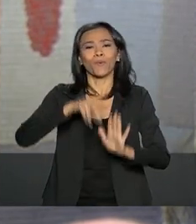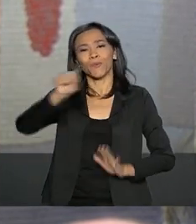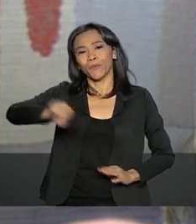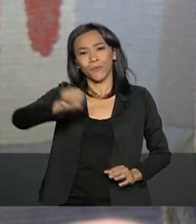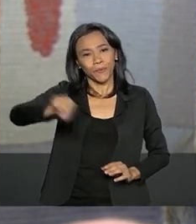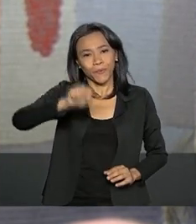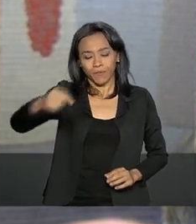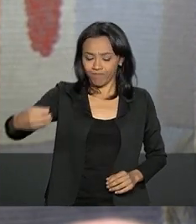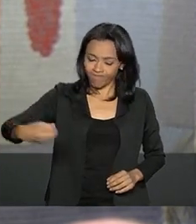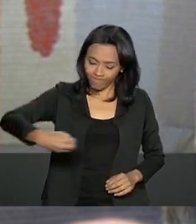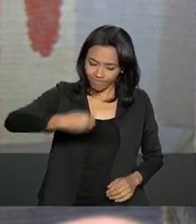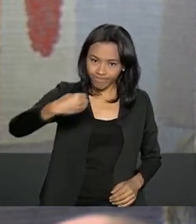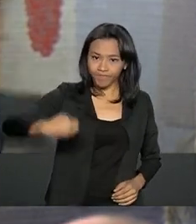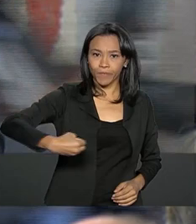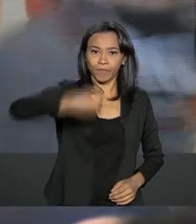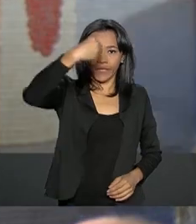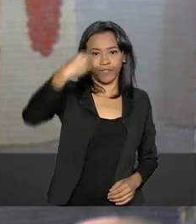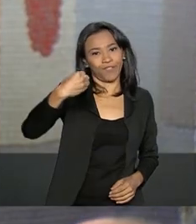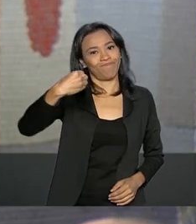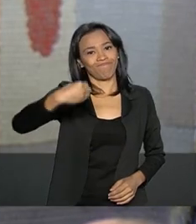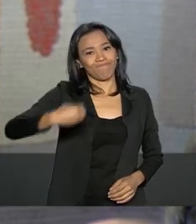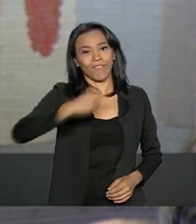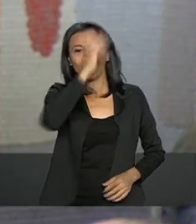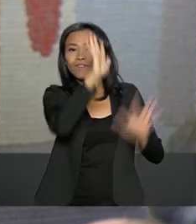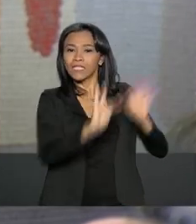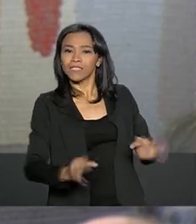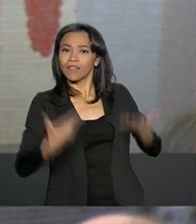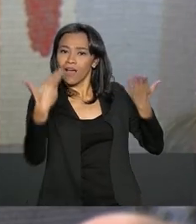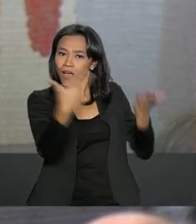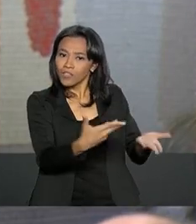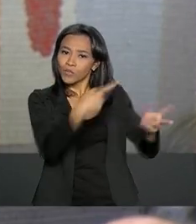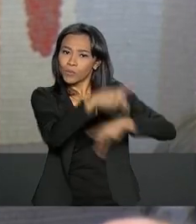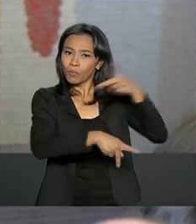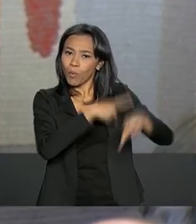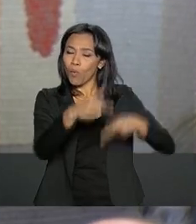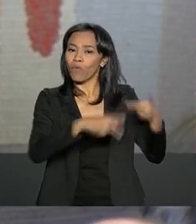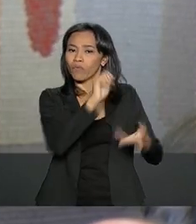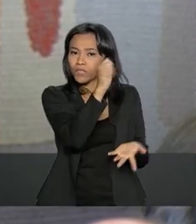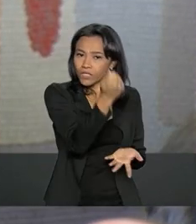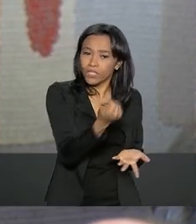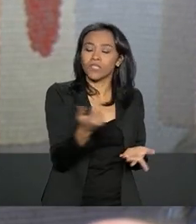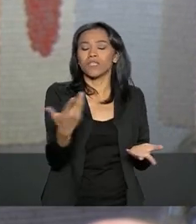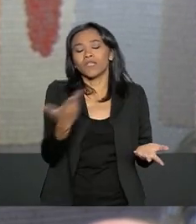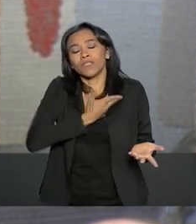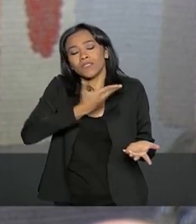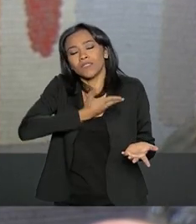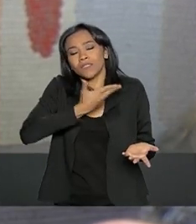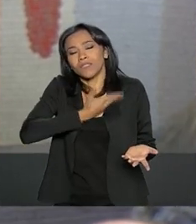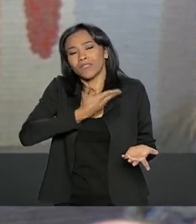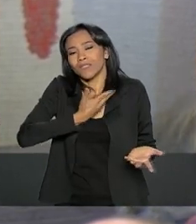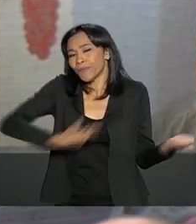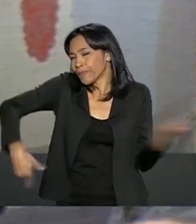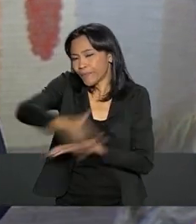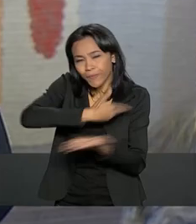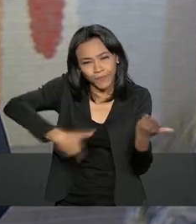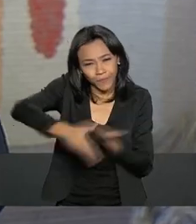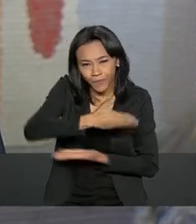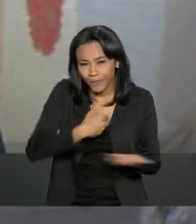à felicidade do presidente Macri, ao bem-estar do povo argentino e à profunda amizade entre a nossa